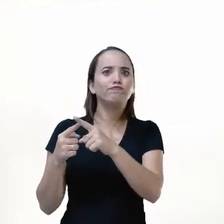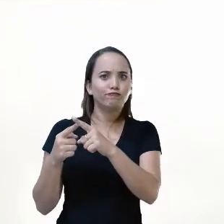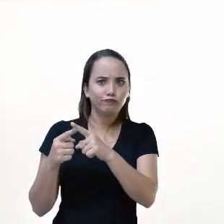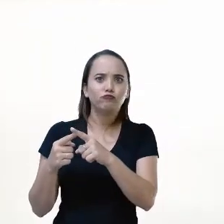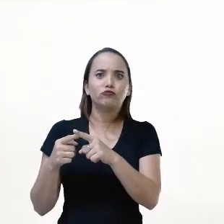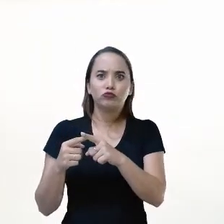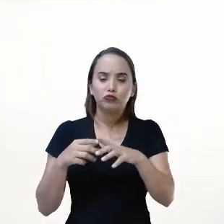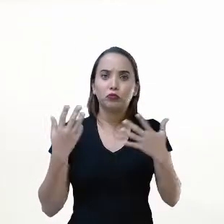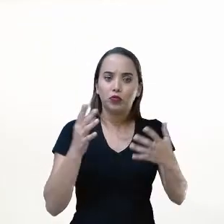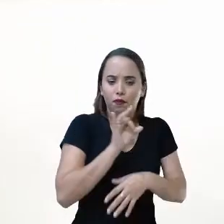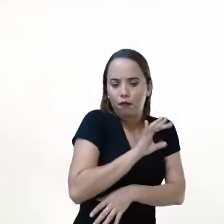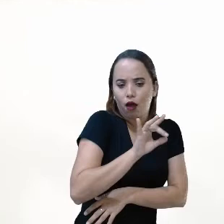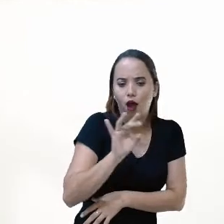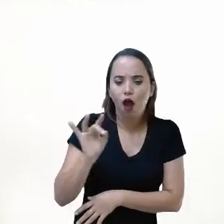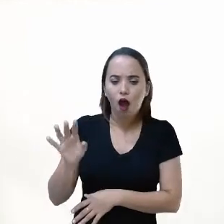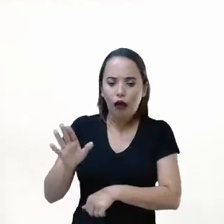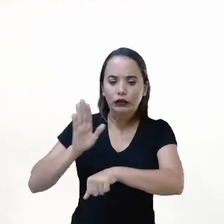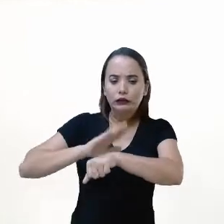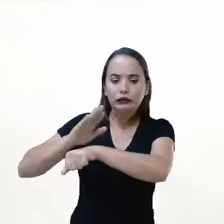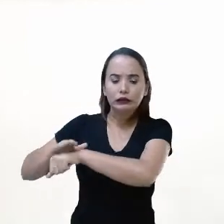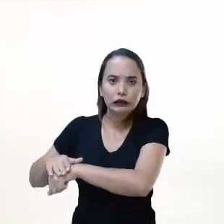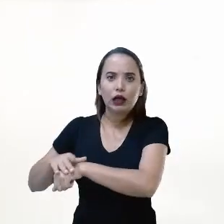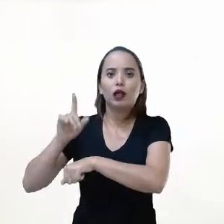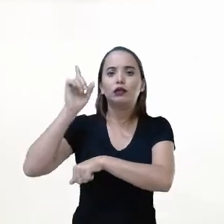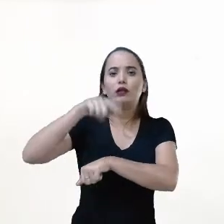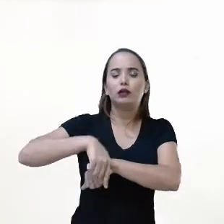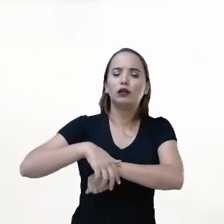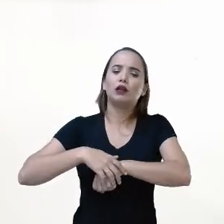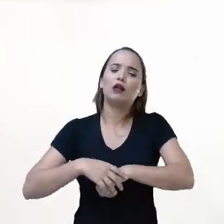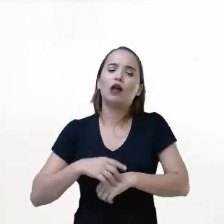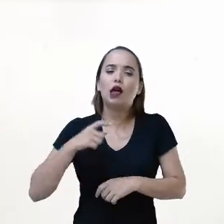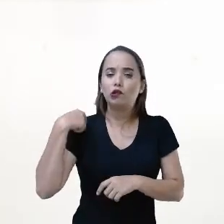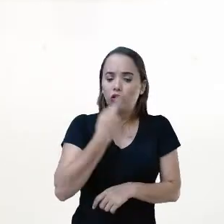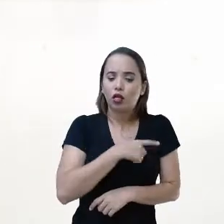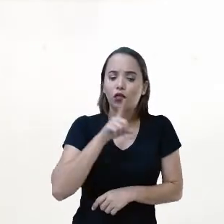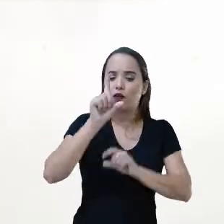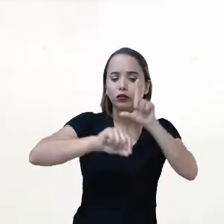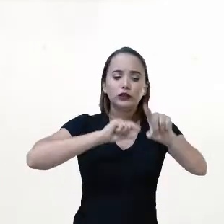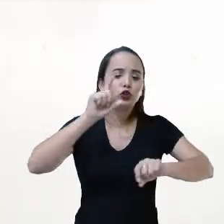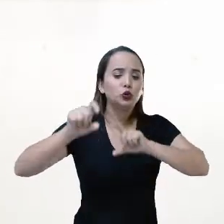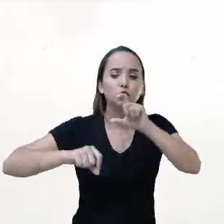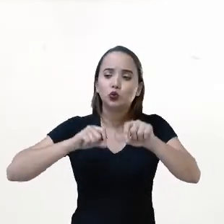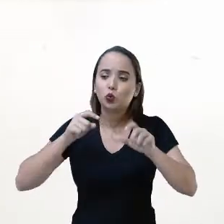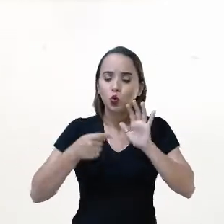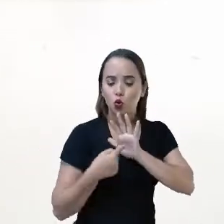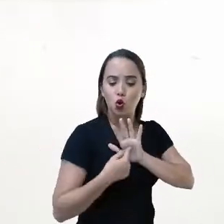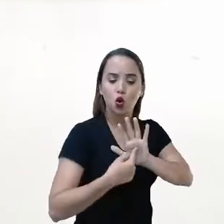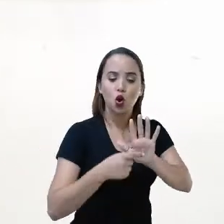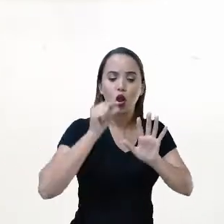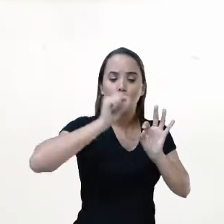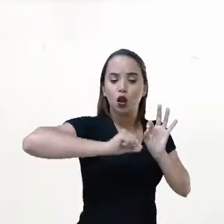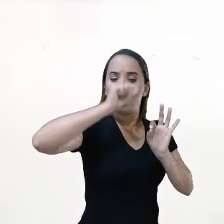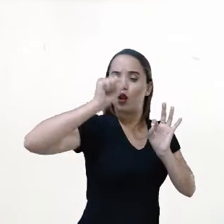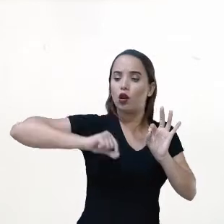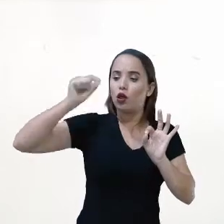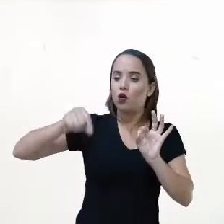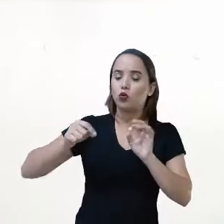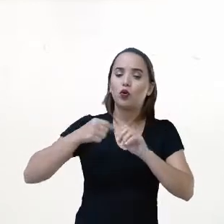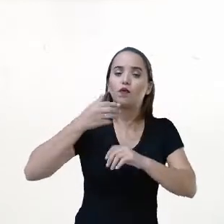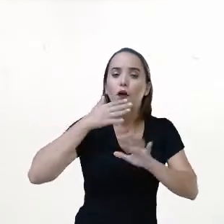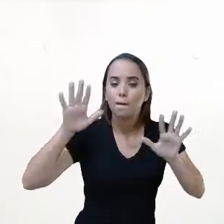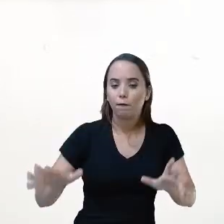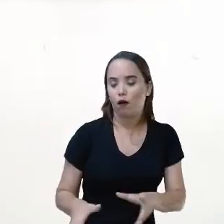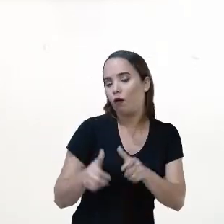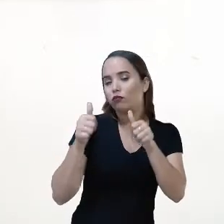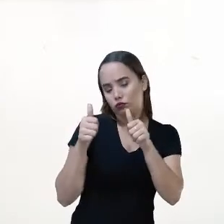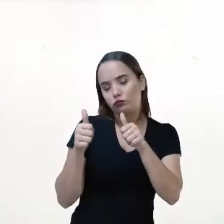para cada situação, para cada momento, a gente vai escolher um gráfico mais adequado, que vai mostrar esses dados, que vai mostrar